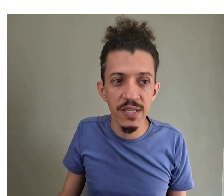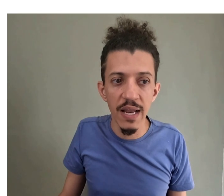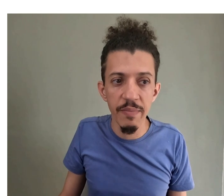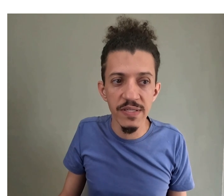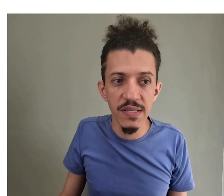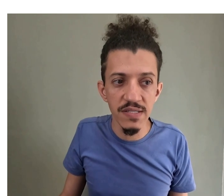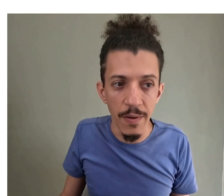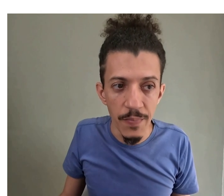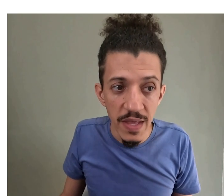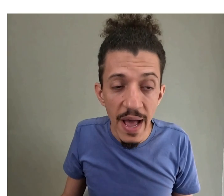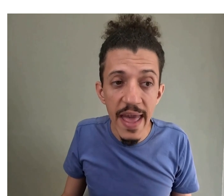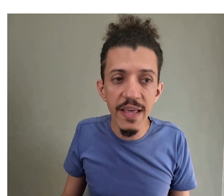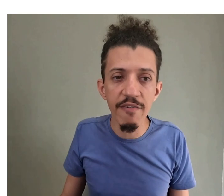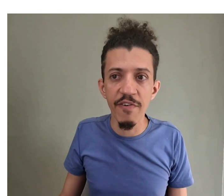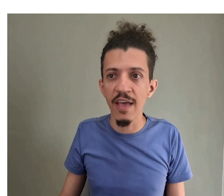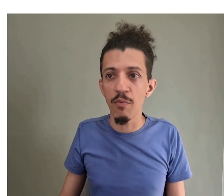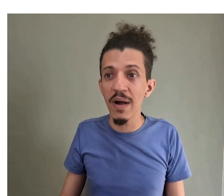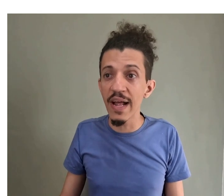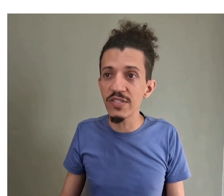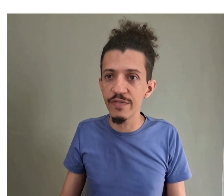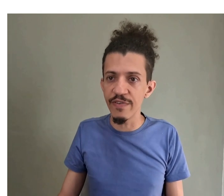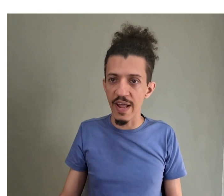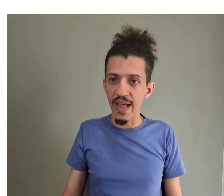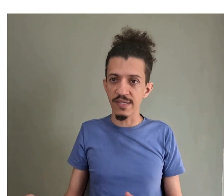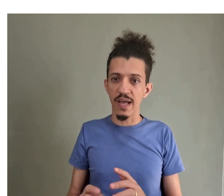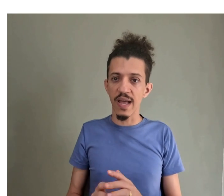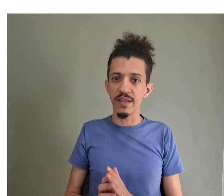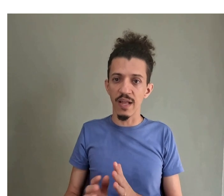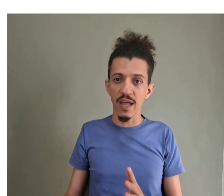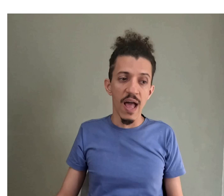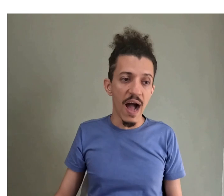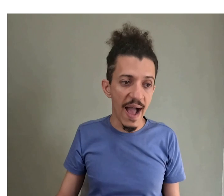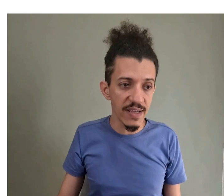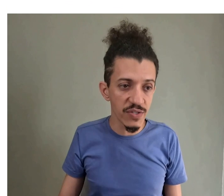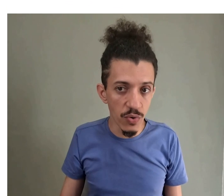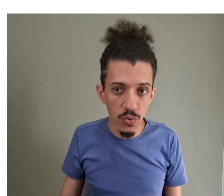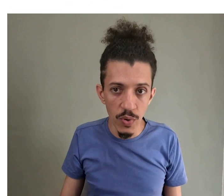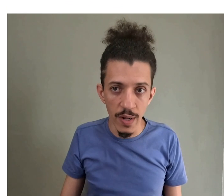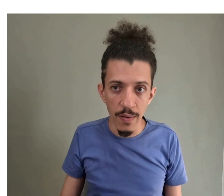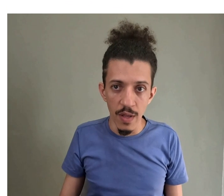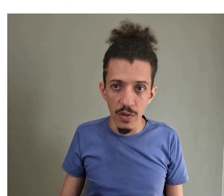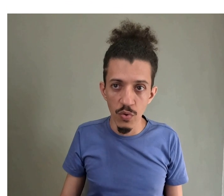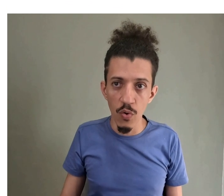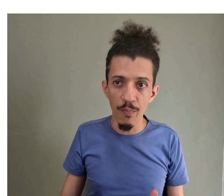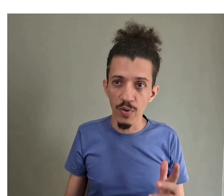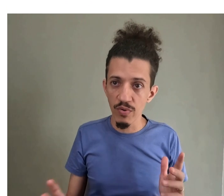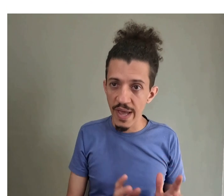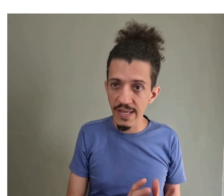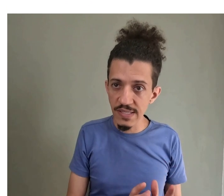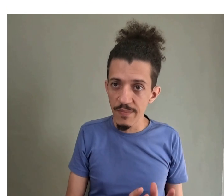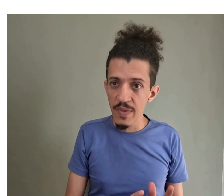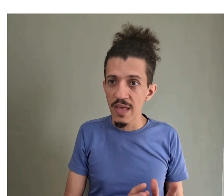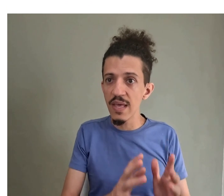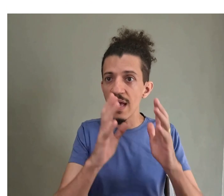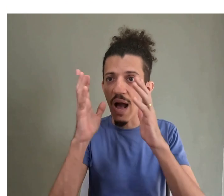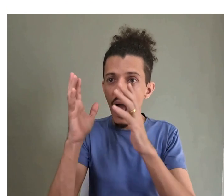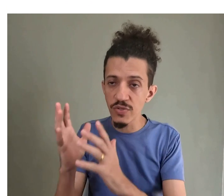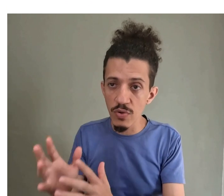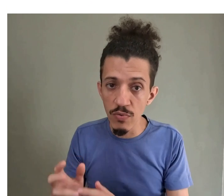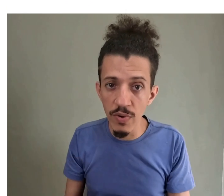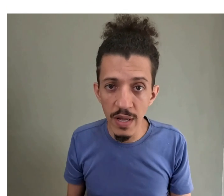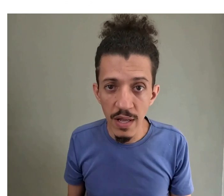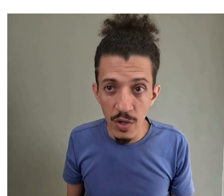gramática da Libras em si. E aí que vem uma grande diferença entre a estrutura do português e